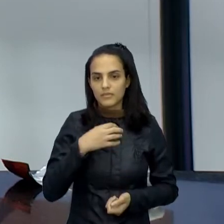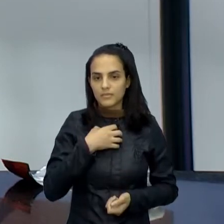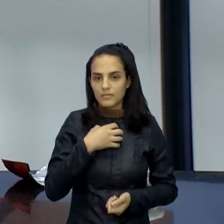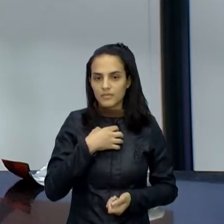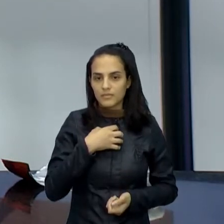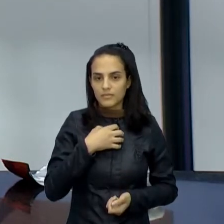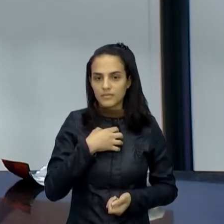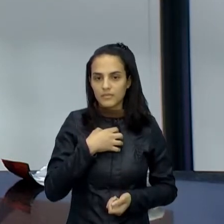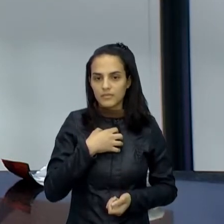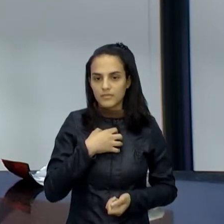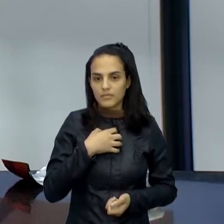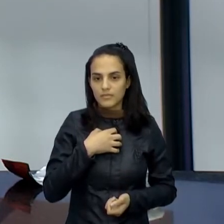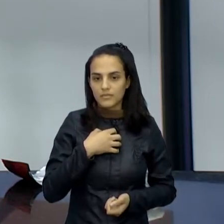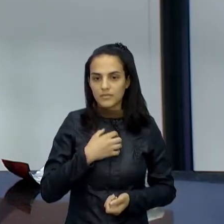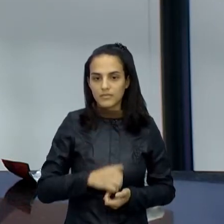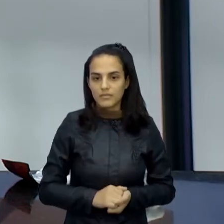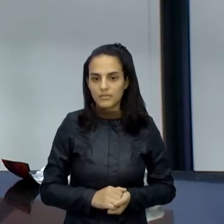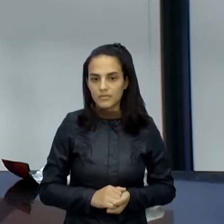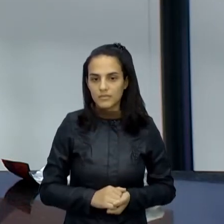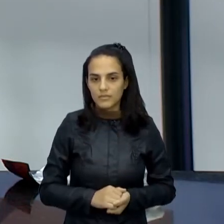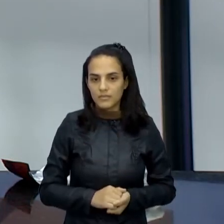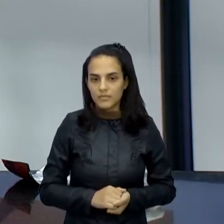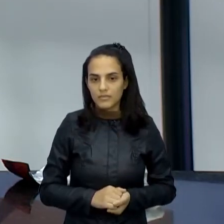aqui, não sei se o pessoal tá ouvindo.